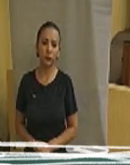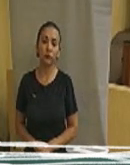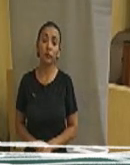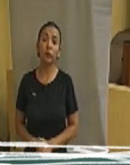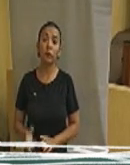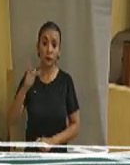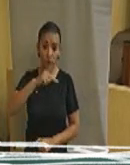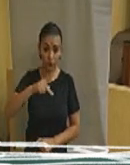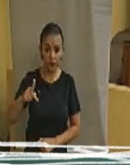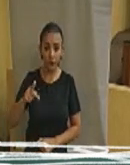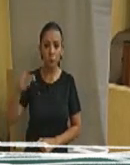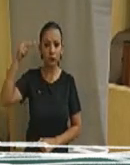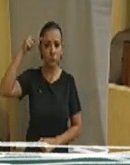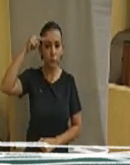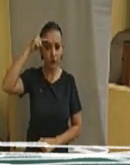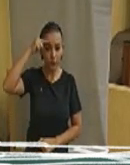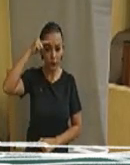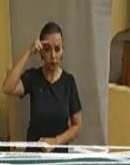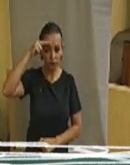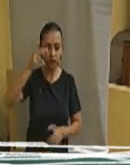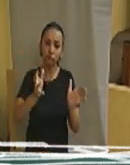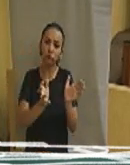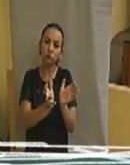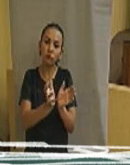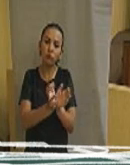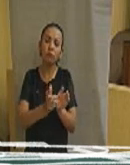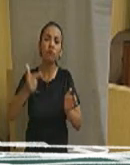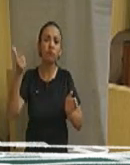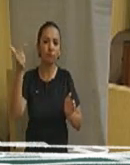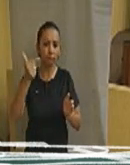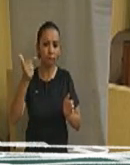Professor Joelson, pela chapa 2.